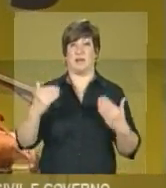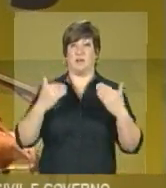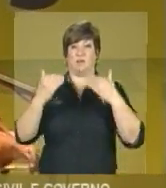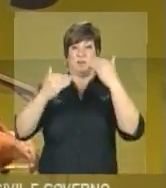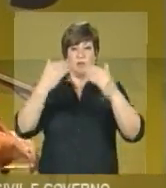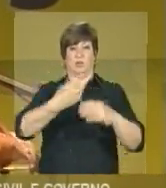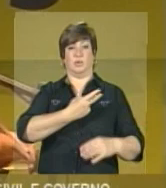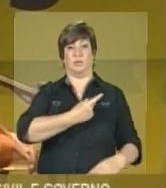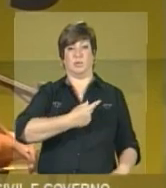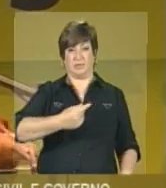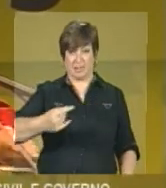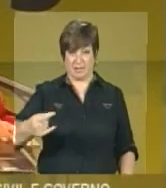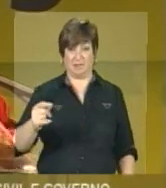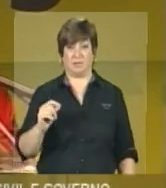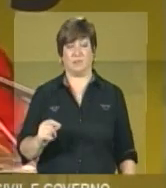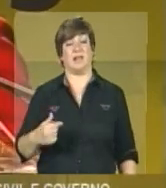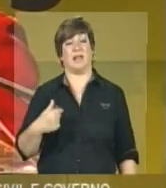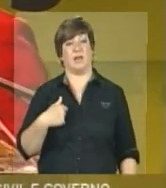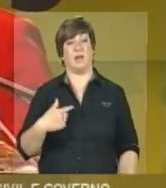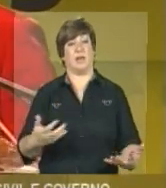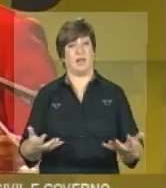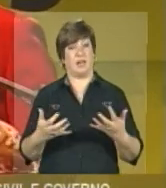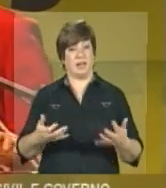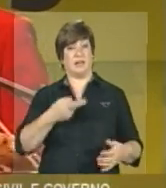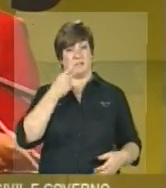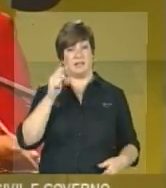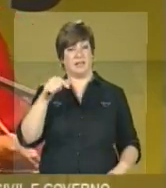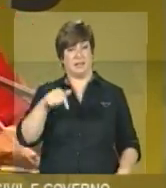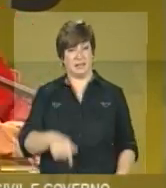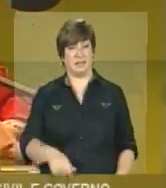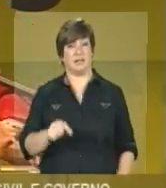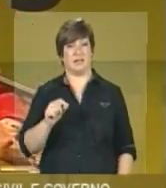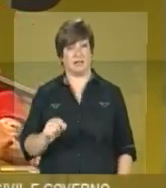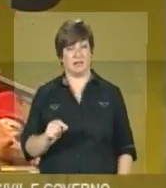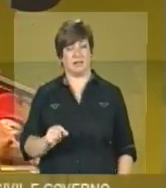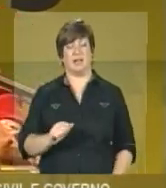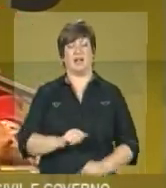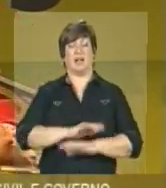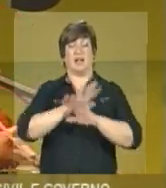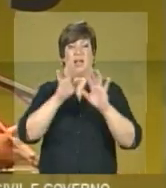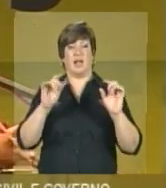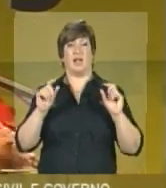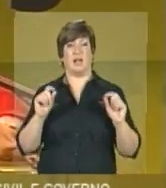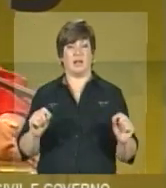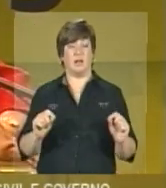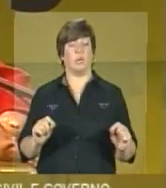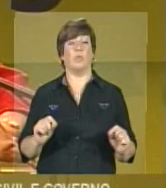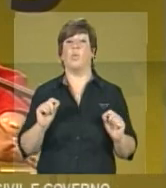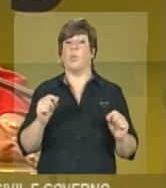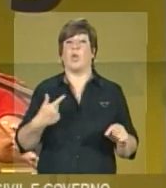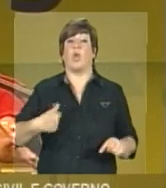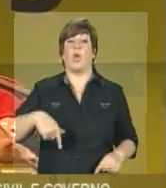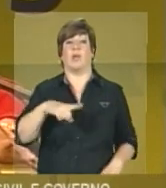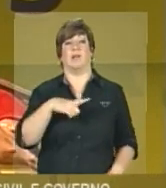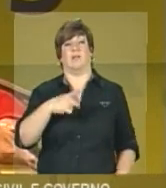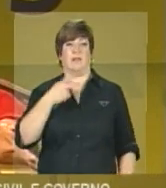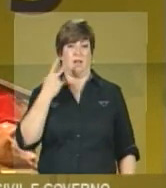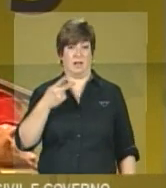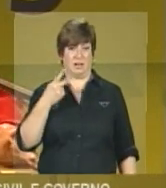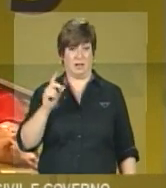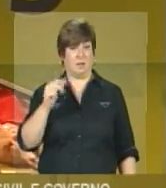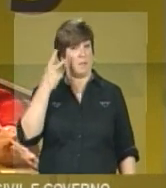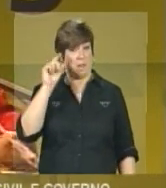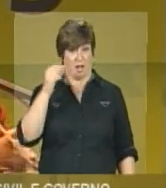desenvolvimento sustentável, eu quero dizer aqui de forma clara no que estamos falando.